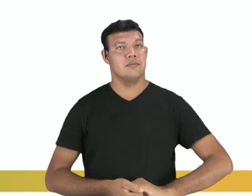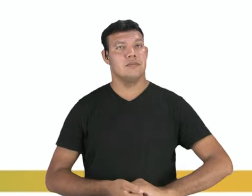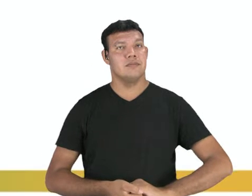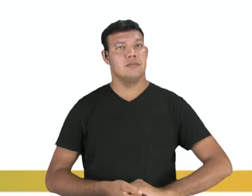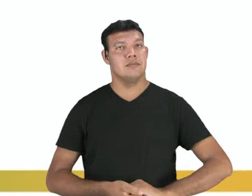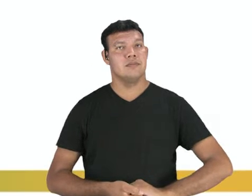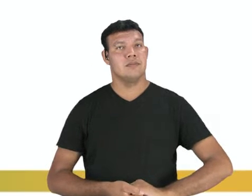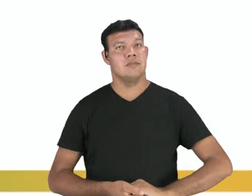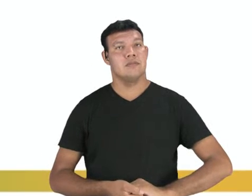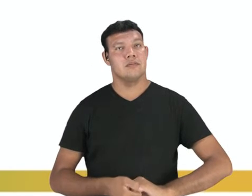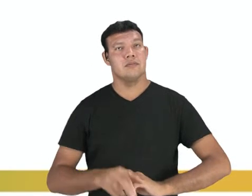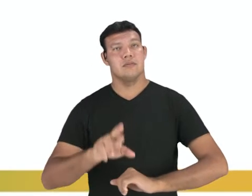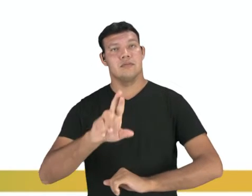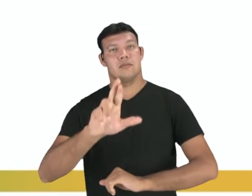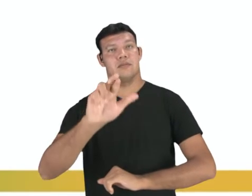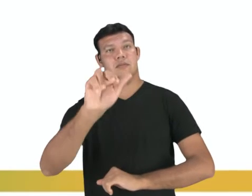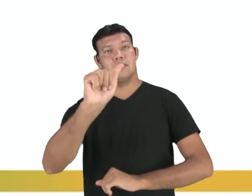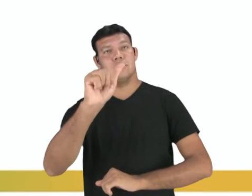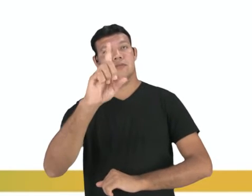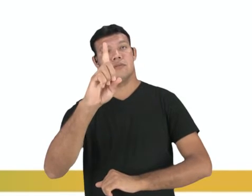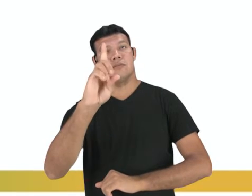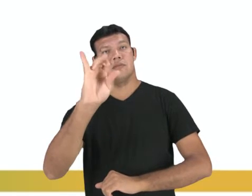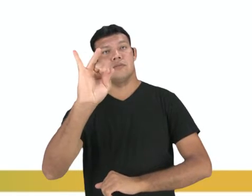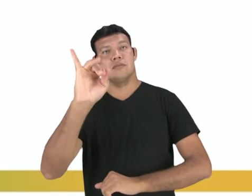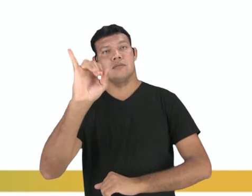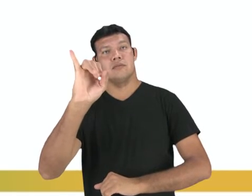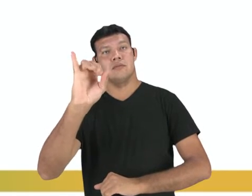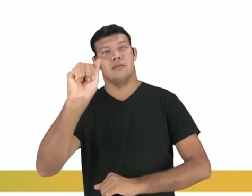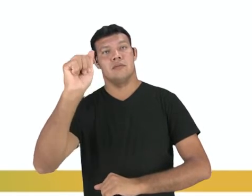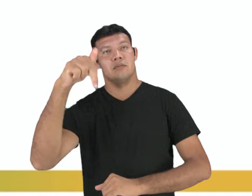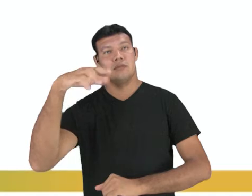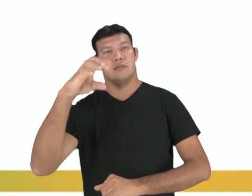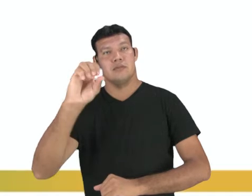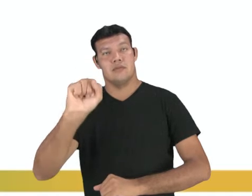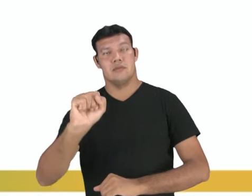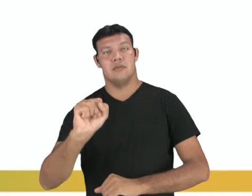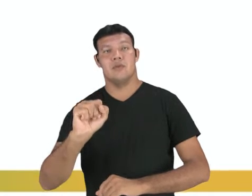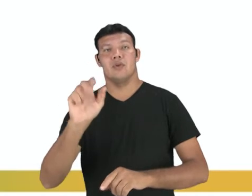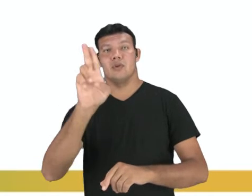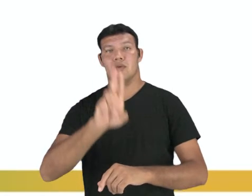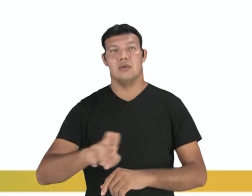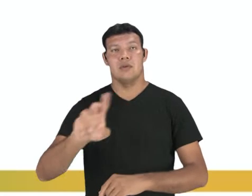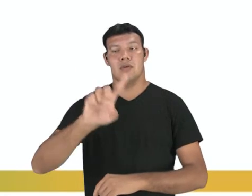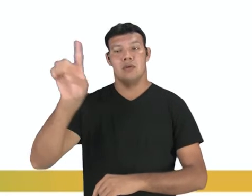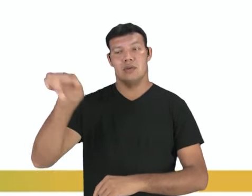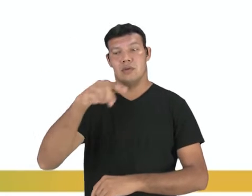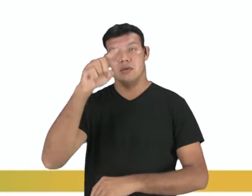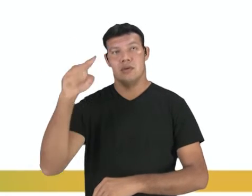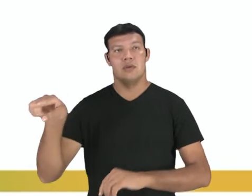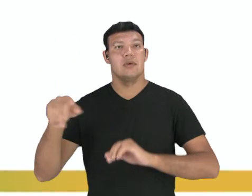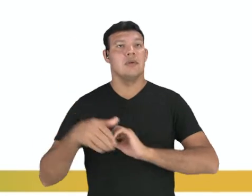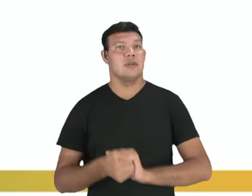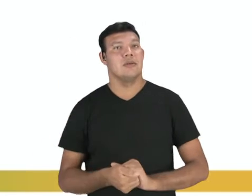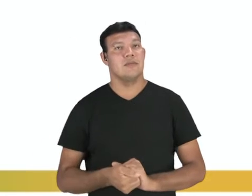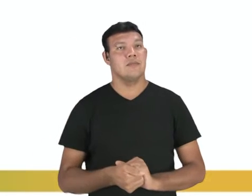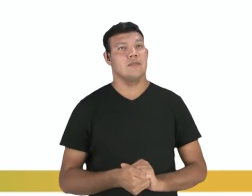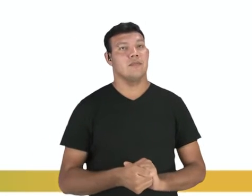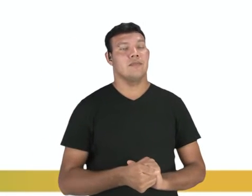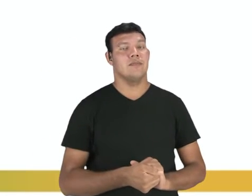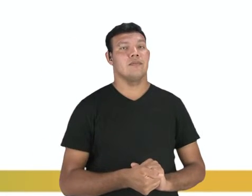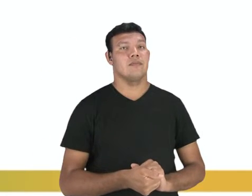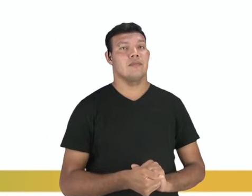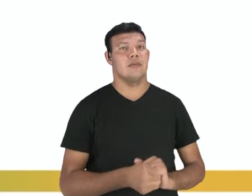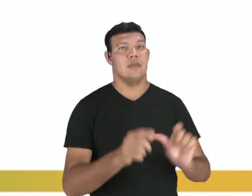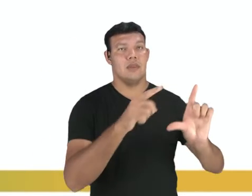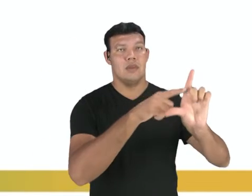a medida tem Radiola o alfa né e medidos em graus de novo na parte de baixo nós vamos ter aí